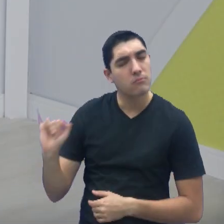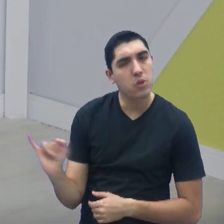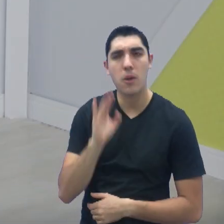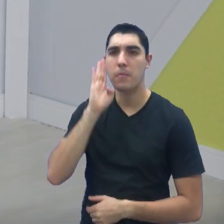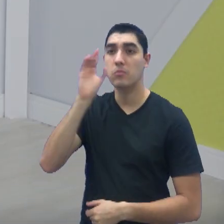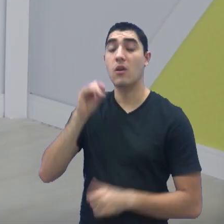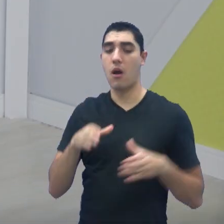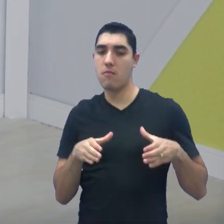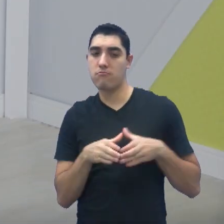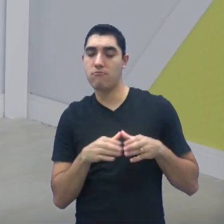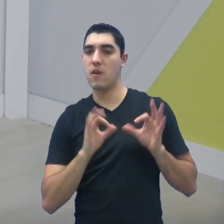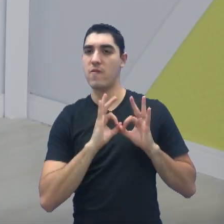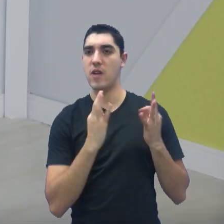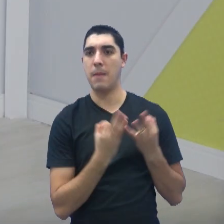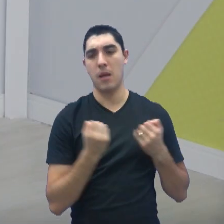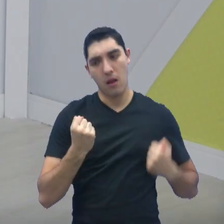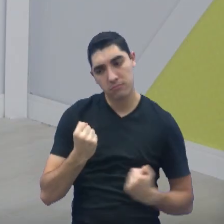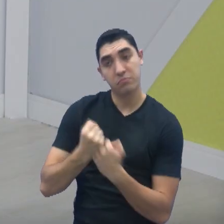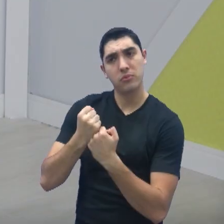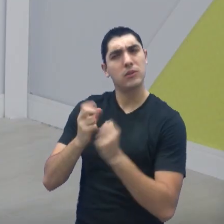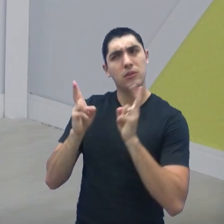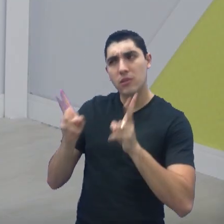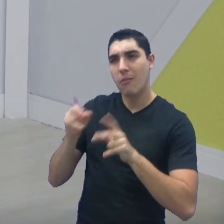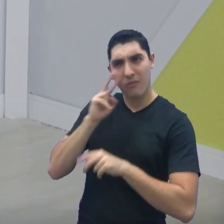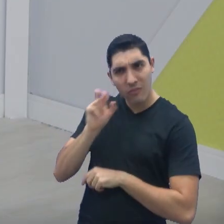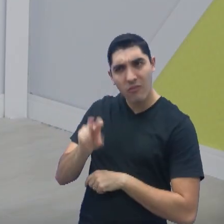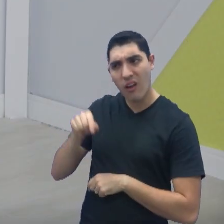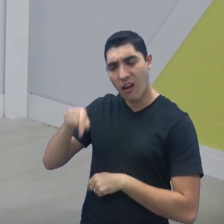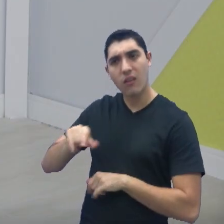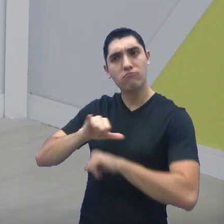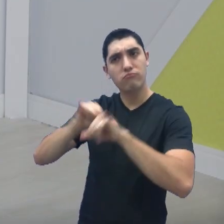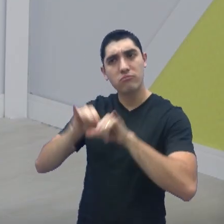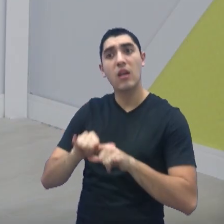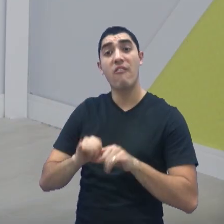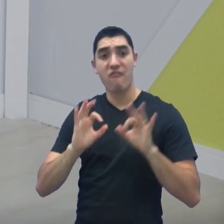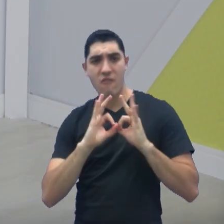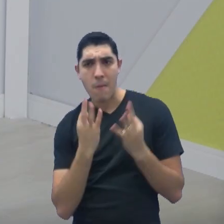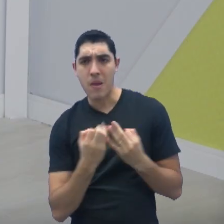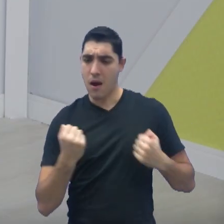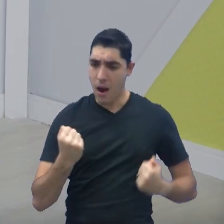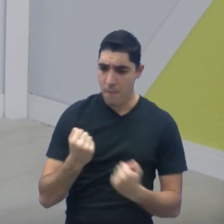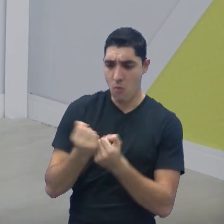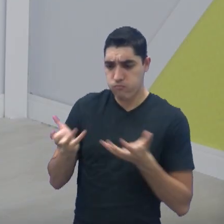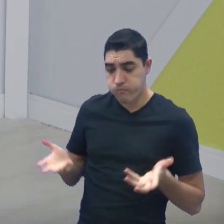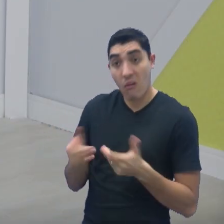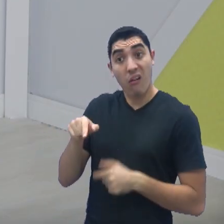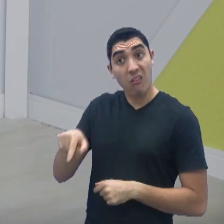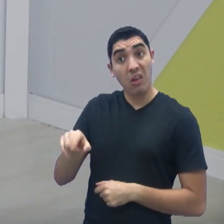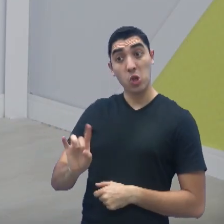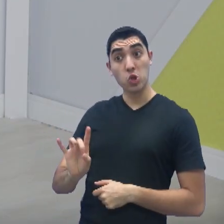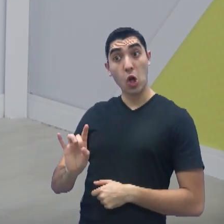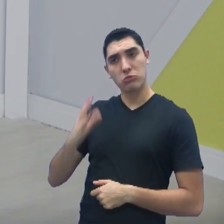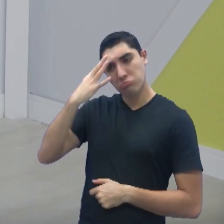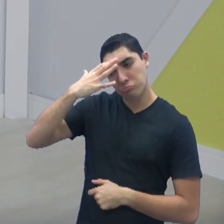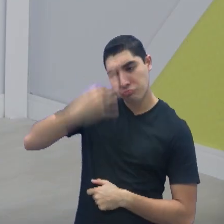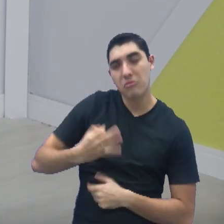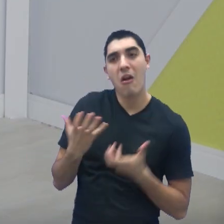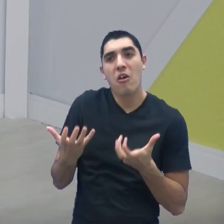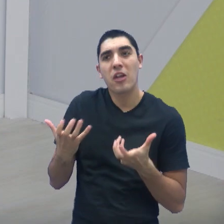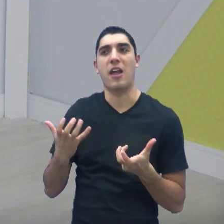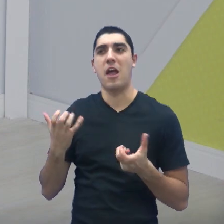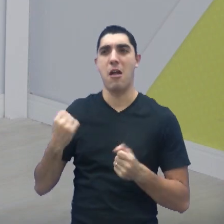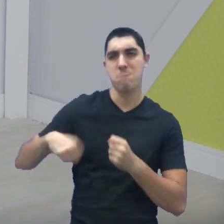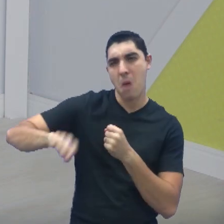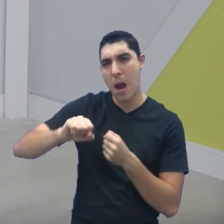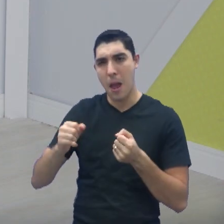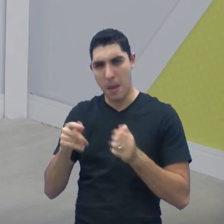aqui relatos, né, do apoio familiar e ter o apoio desde pequenininho. Ele decidiu pela luta, como o pai disse ali no começo da matéria, né,